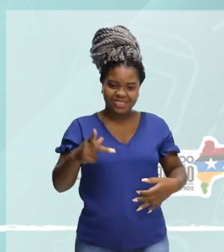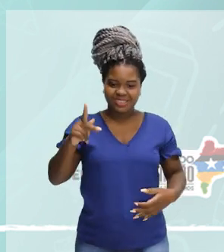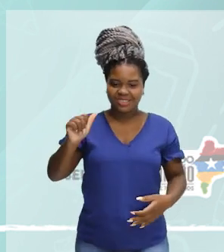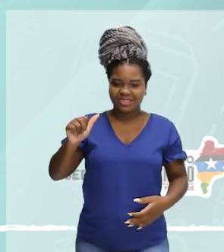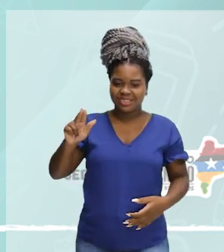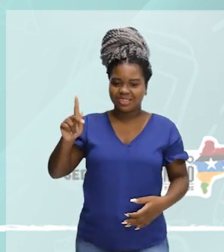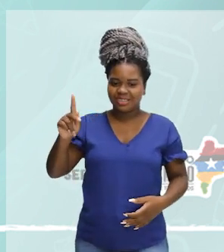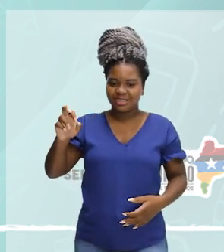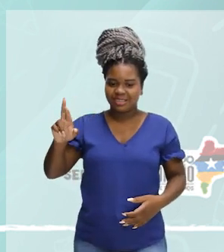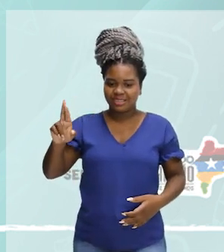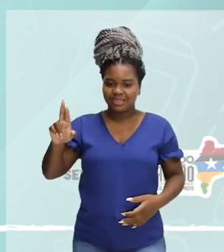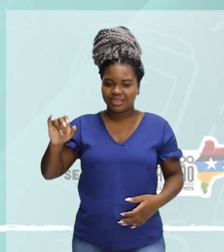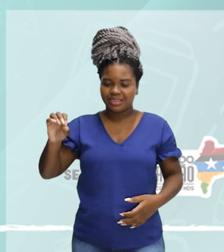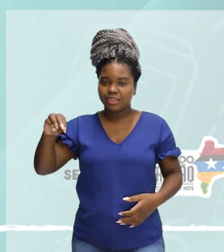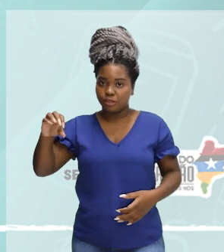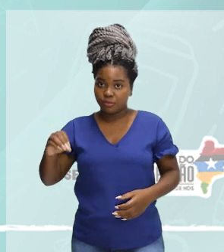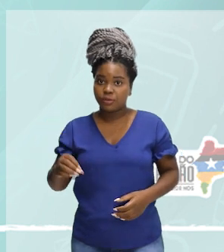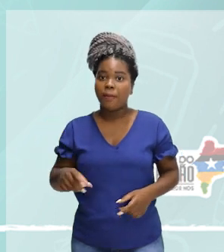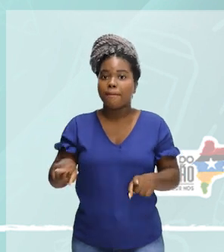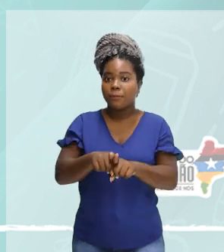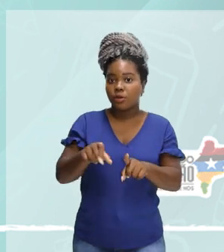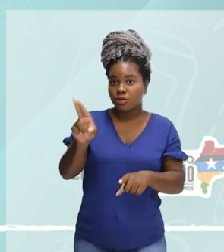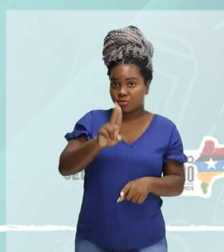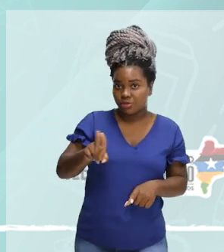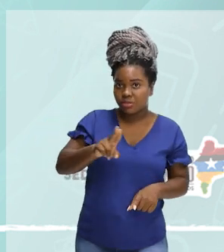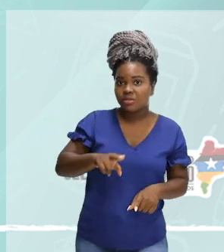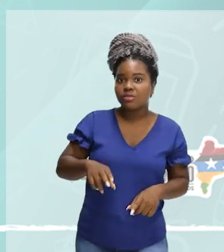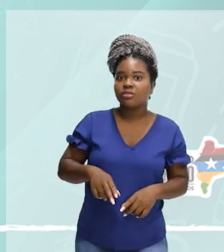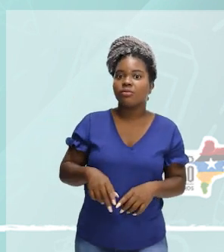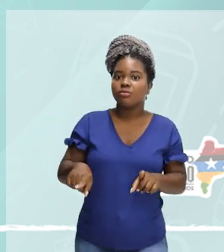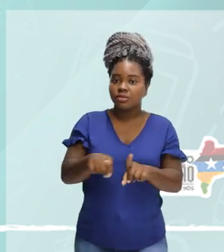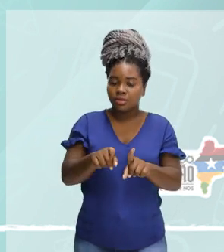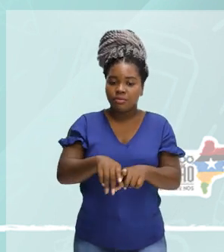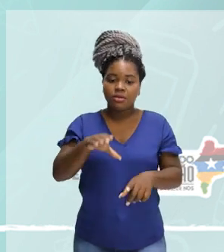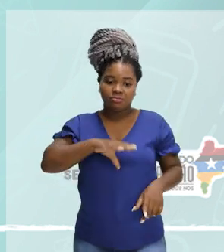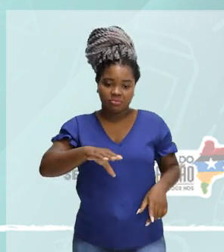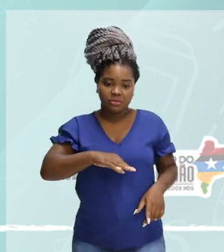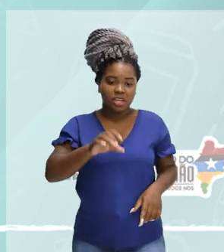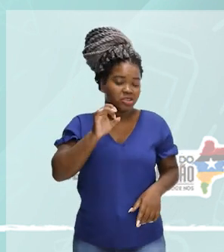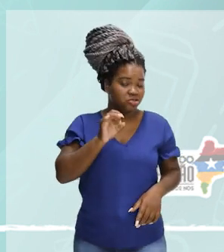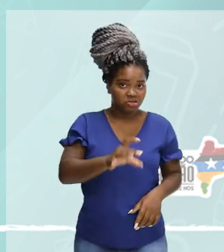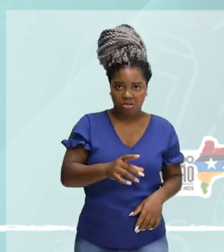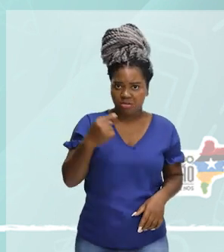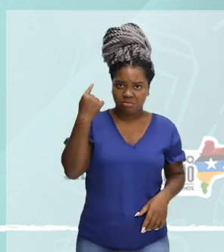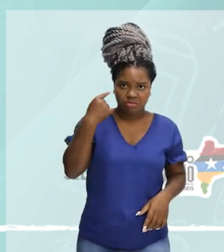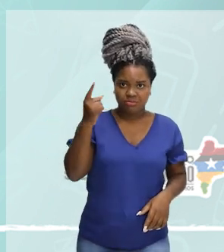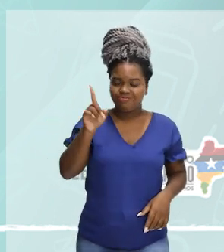Nós também usamos esse termo na língua portuguesa, tá? Não é só na língua espanhola.